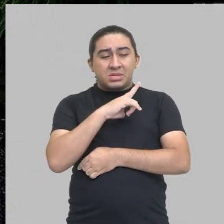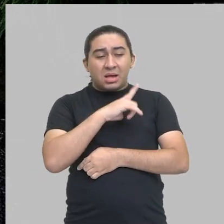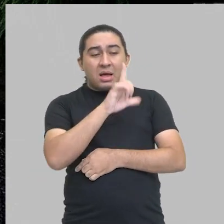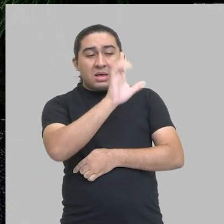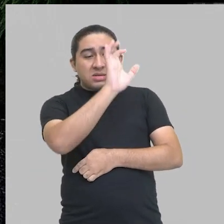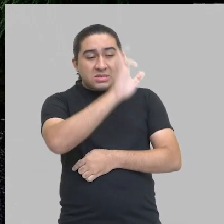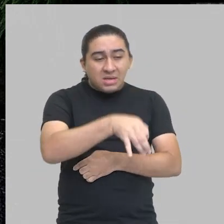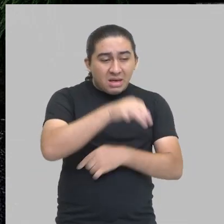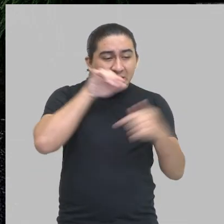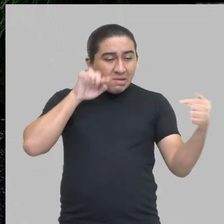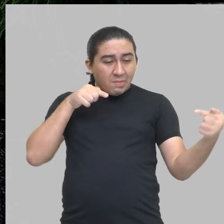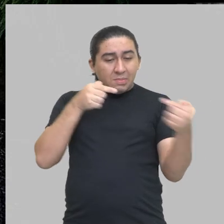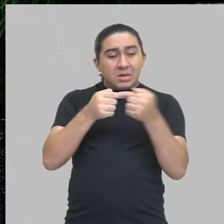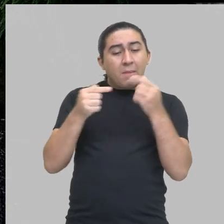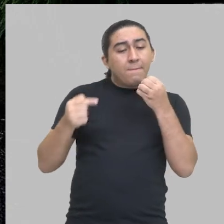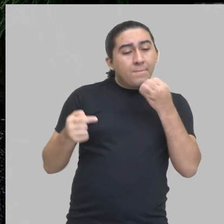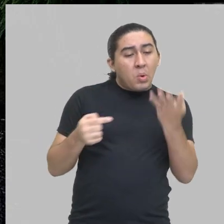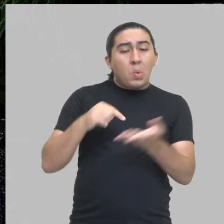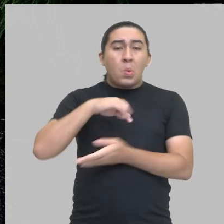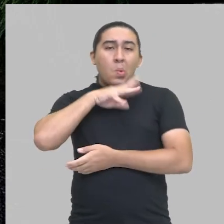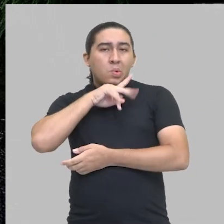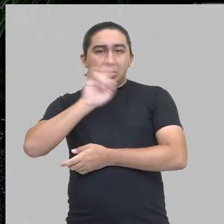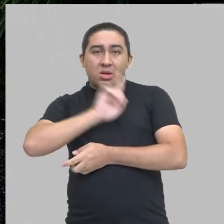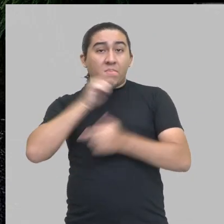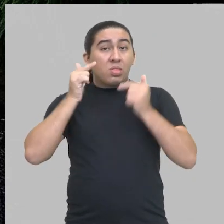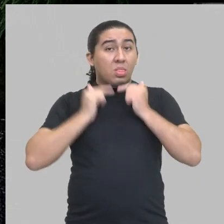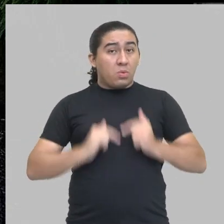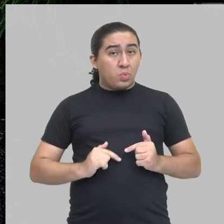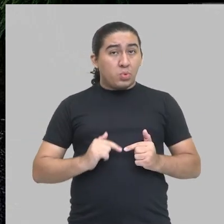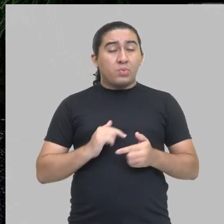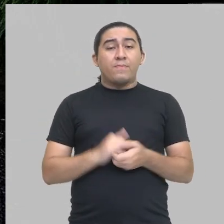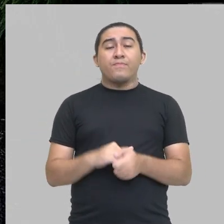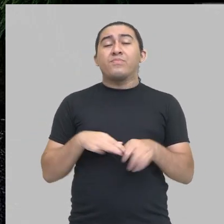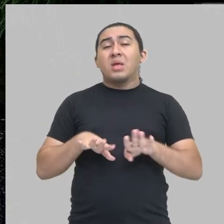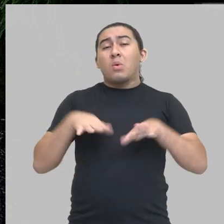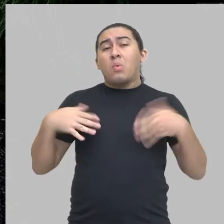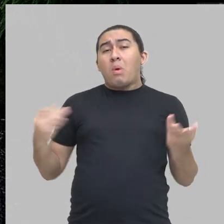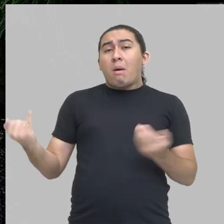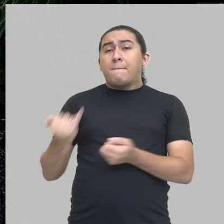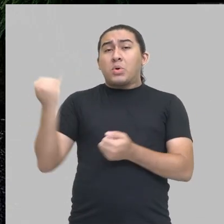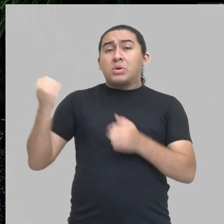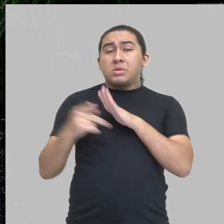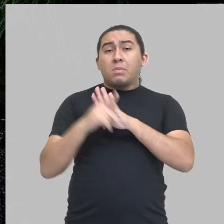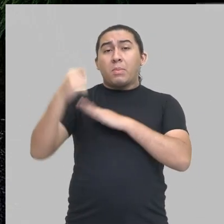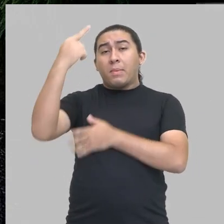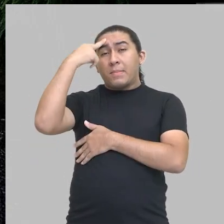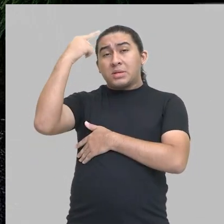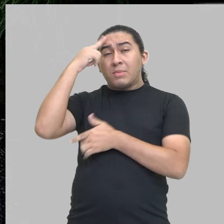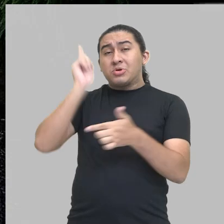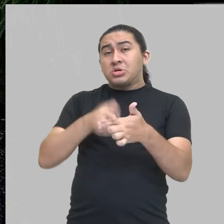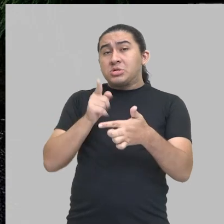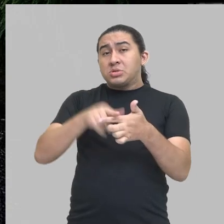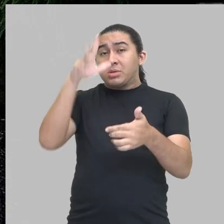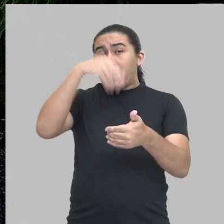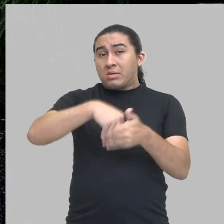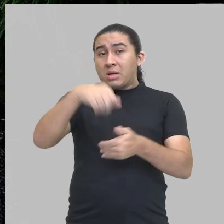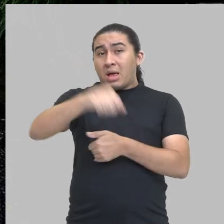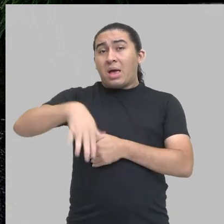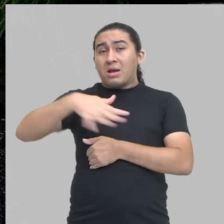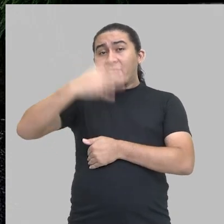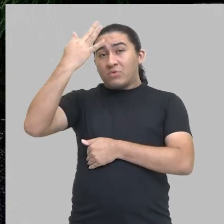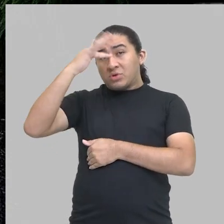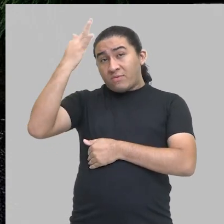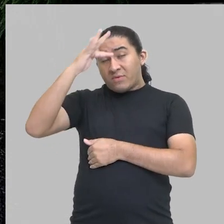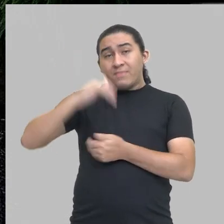objeto que seja para ela positivo ou negativo. E qual é a importância desse pensamento crítico na filosofia? Ele não é